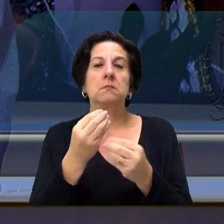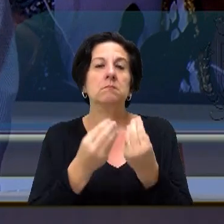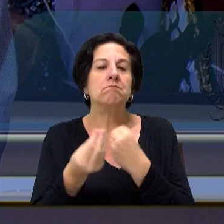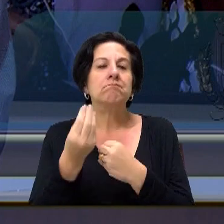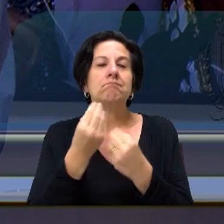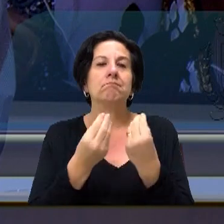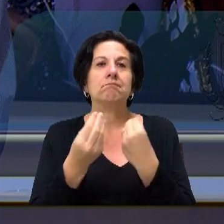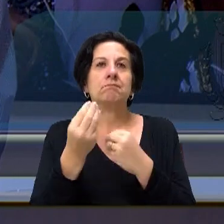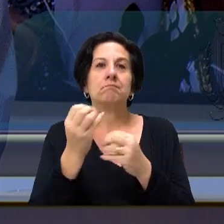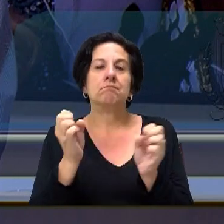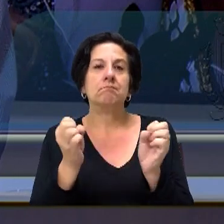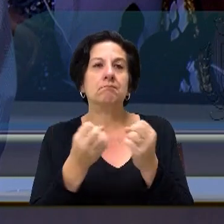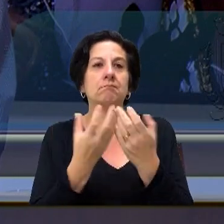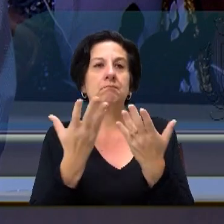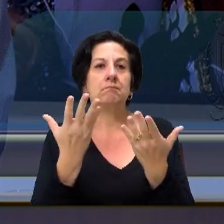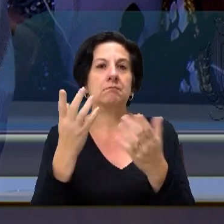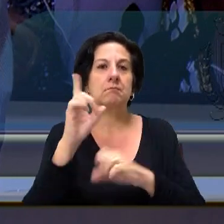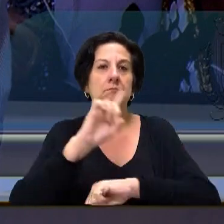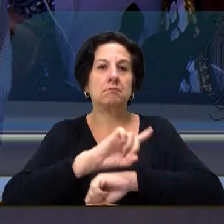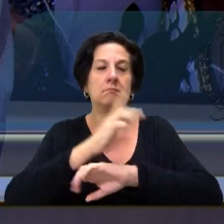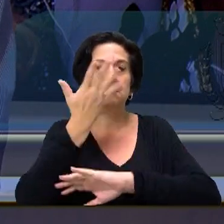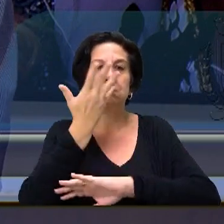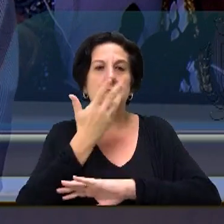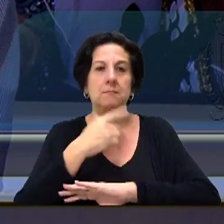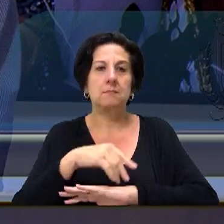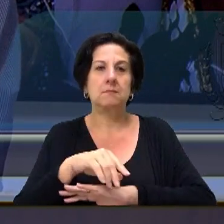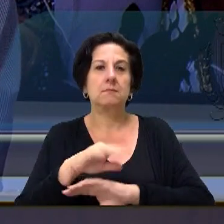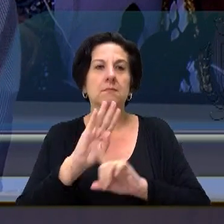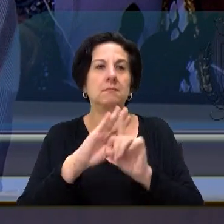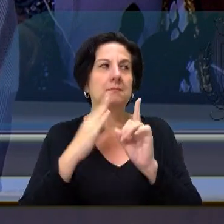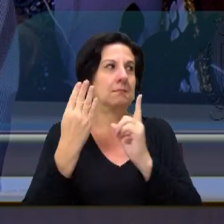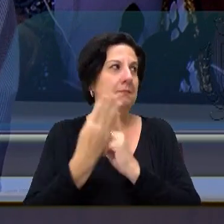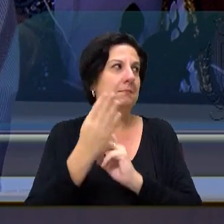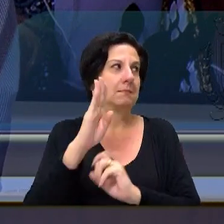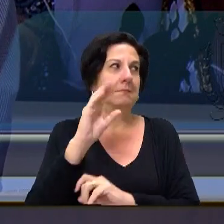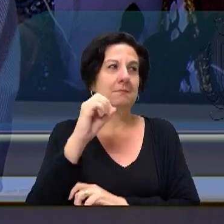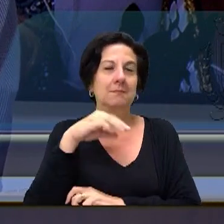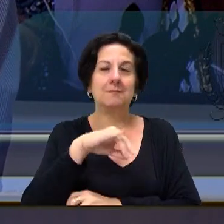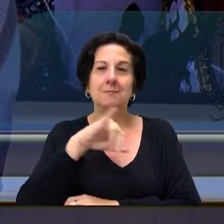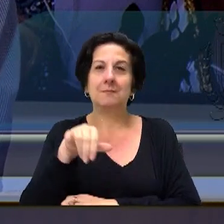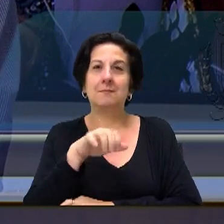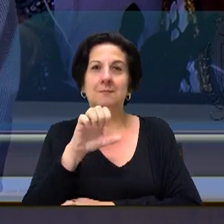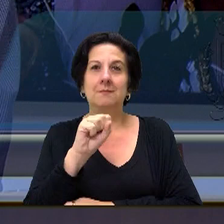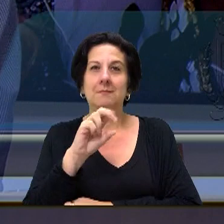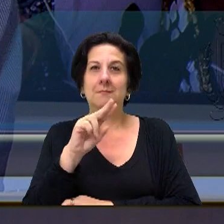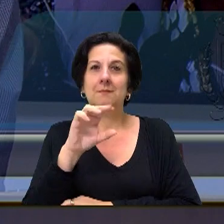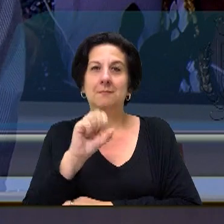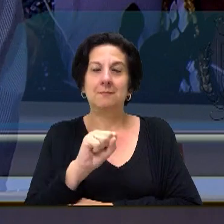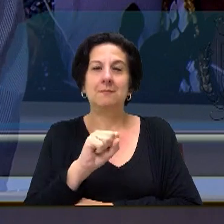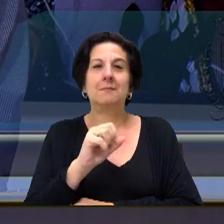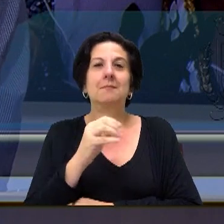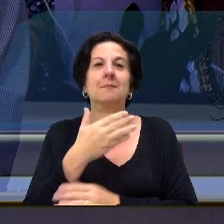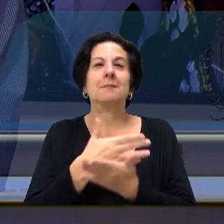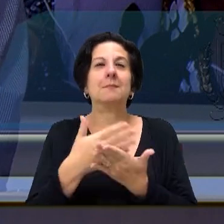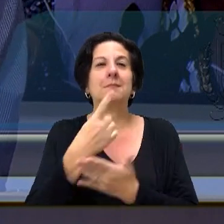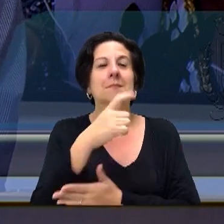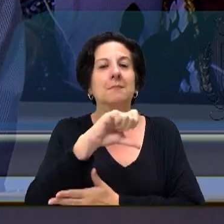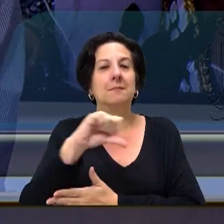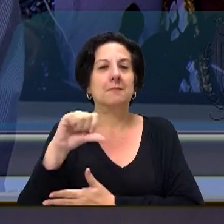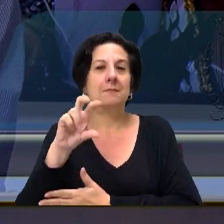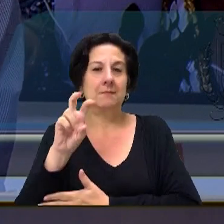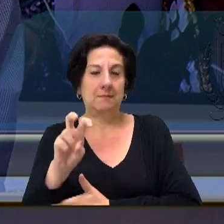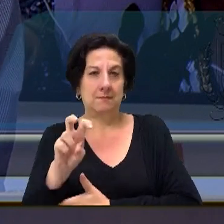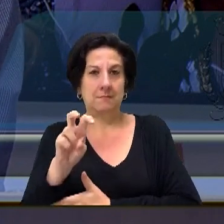comemoração ao Dia das Crianças no bairro Bom Jesus. Desde 1995, a senhora